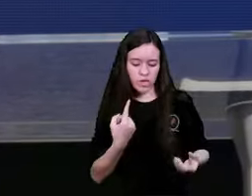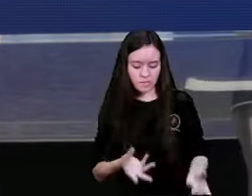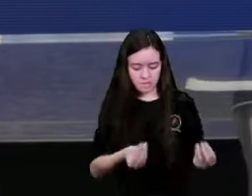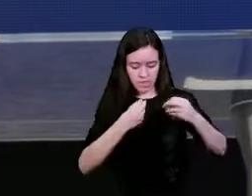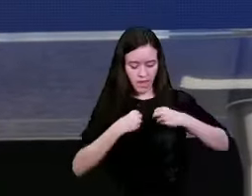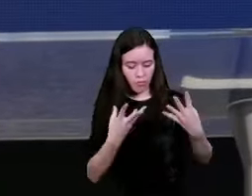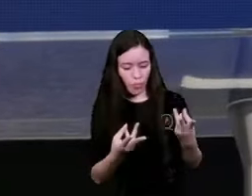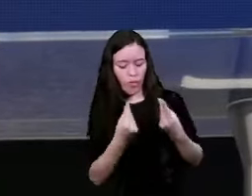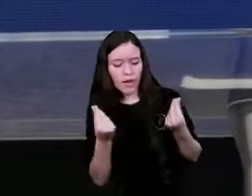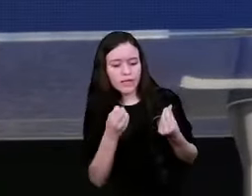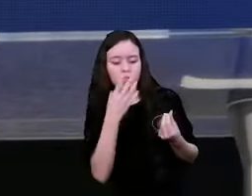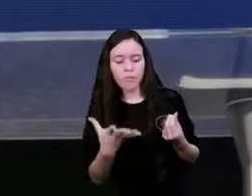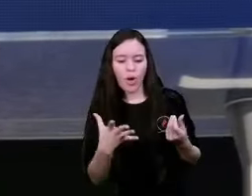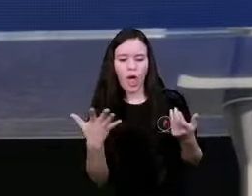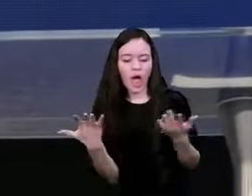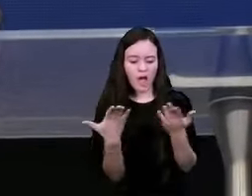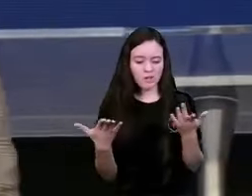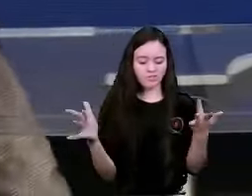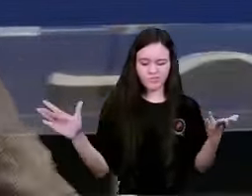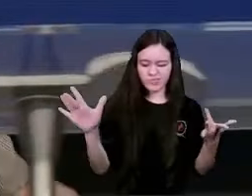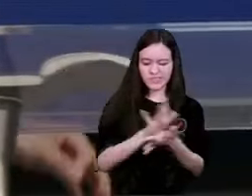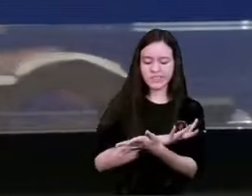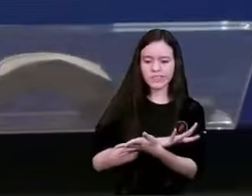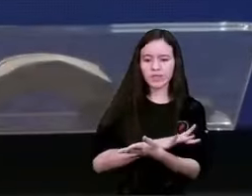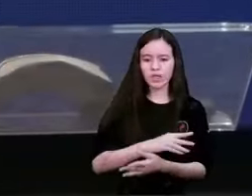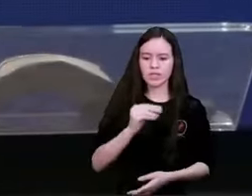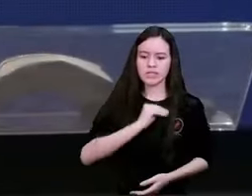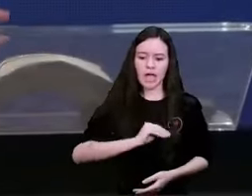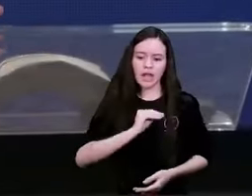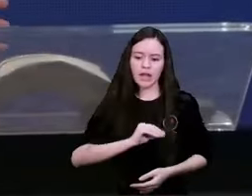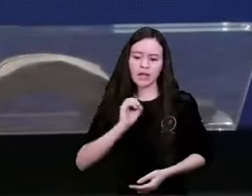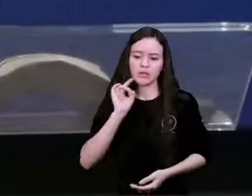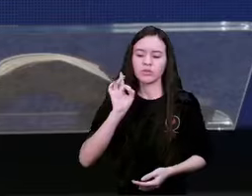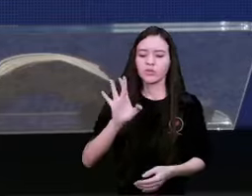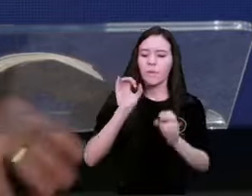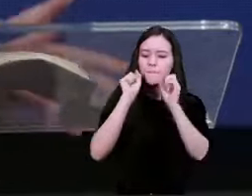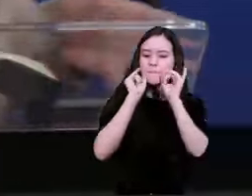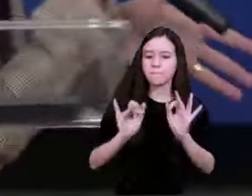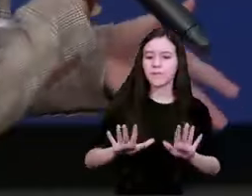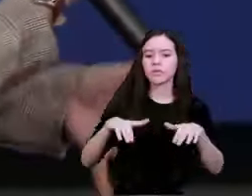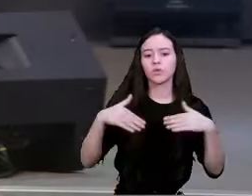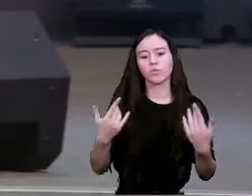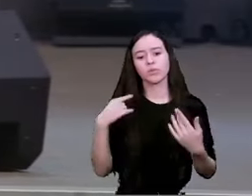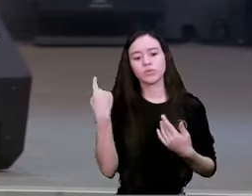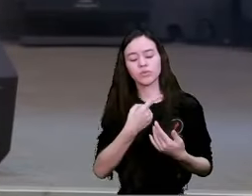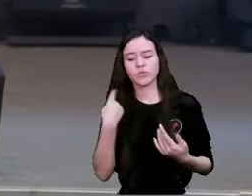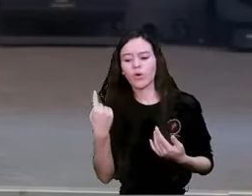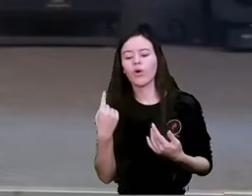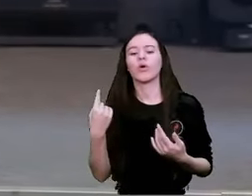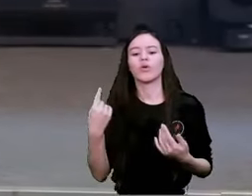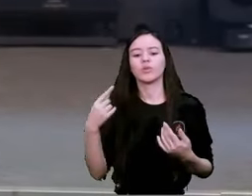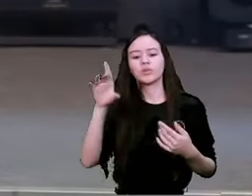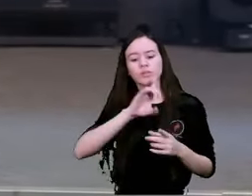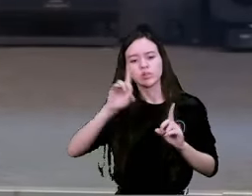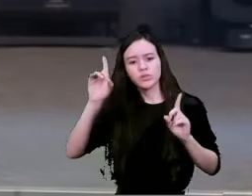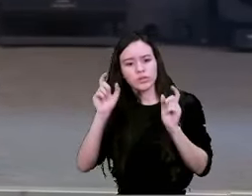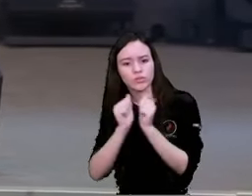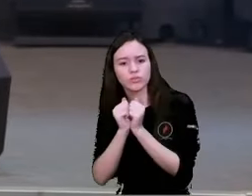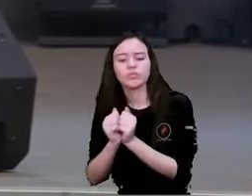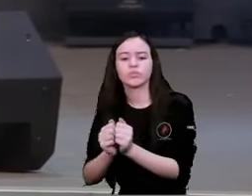vida agora vem para derrubar. Tem salários que só são bênção quando a gente está no centro da vontade de Deus.